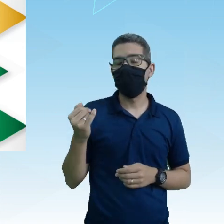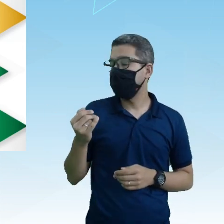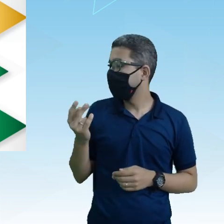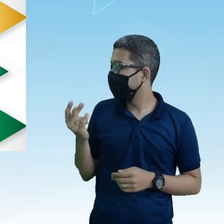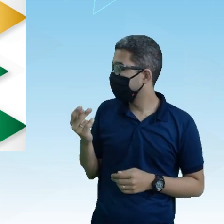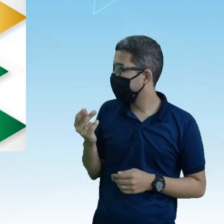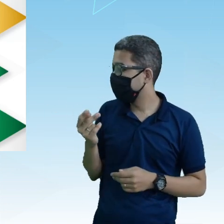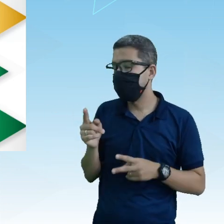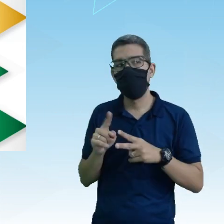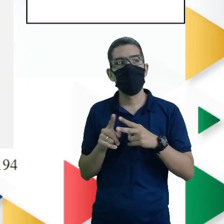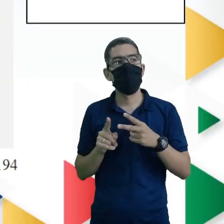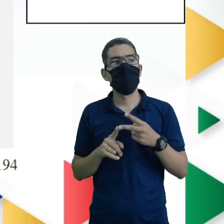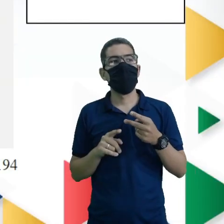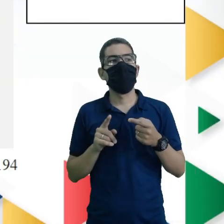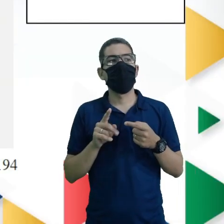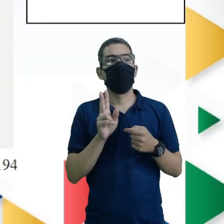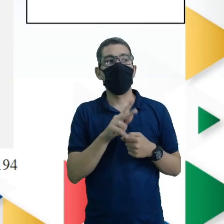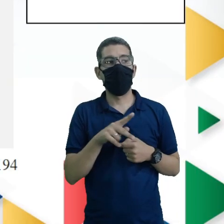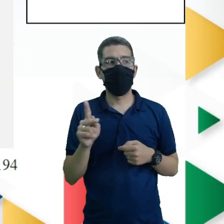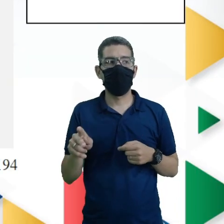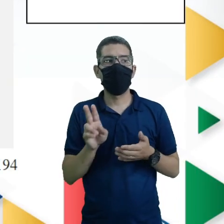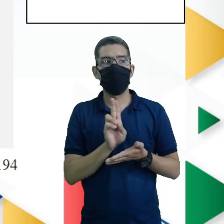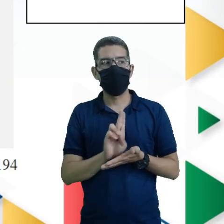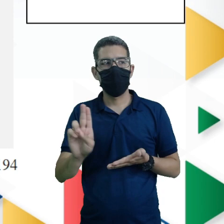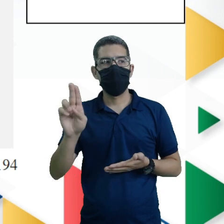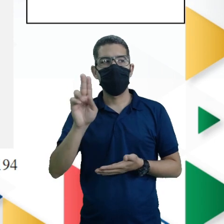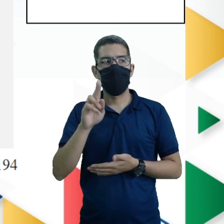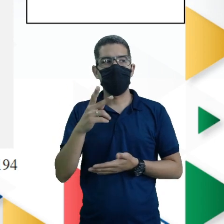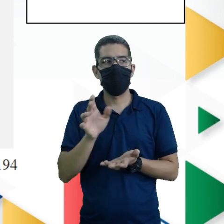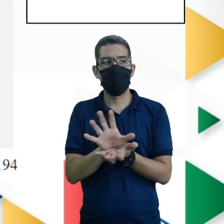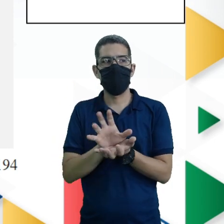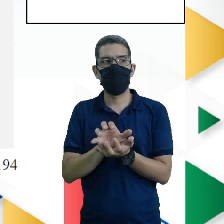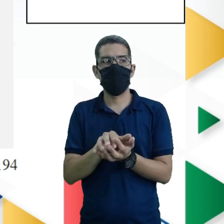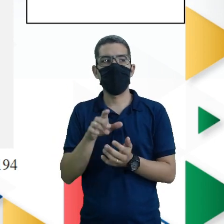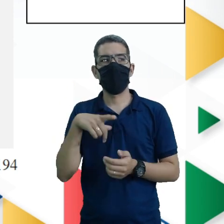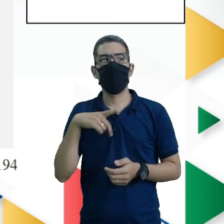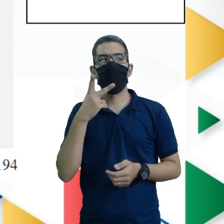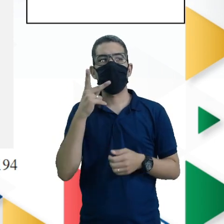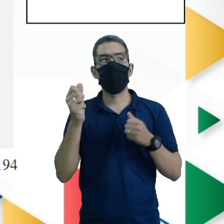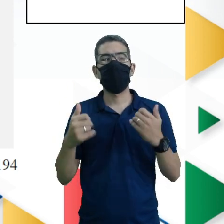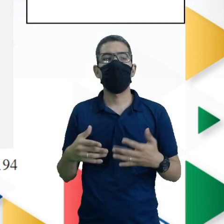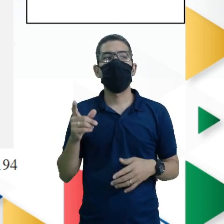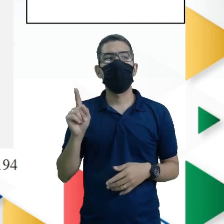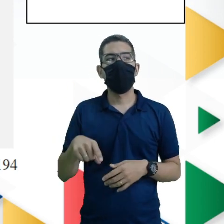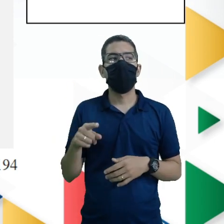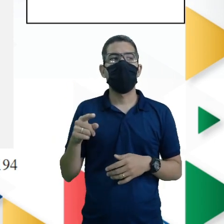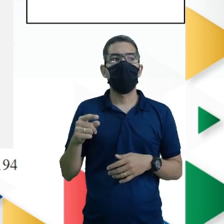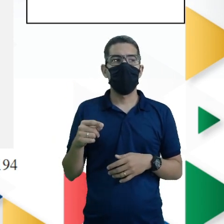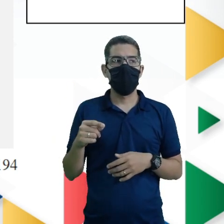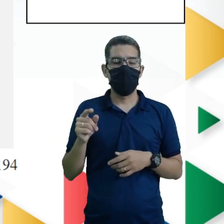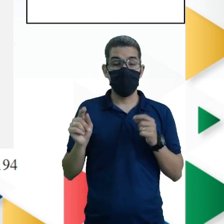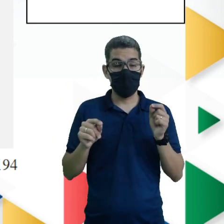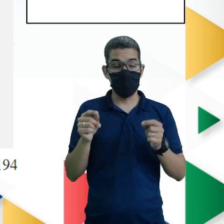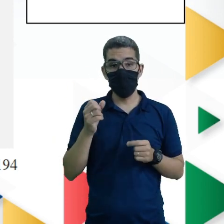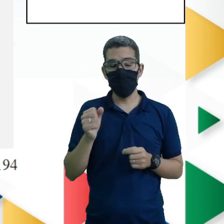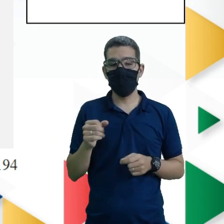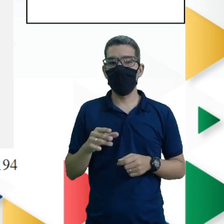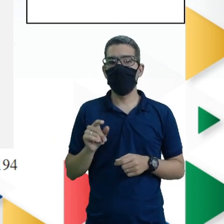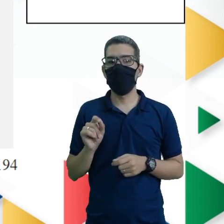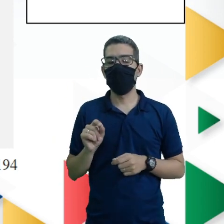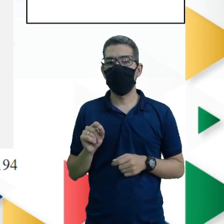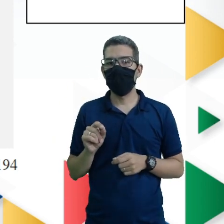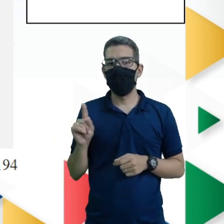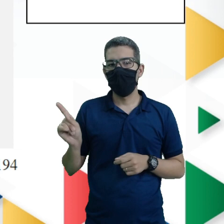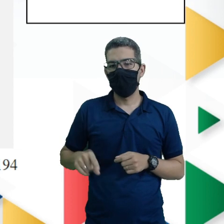autores maravilhosos aí, professores da Universidade Federal de Pernambuco, eles falam que a grandeza relevante a um ângulo é o que eles chamam